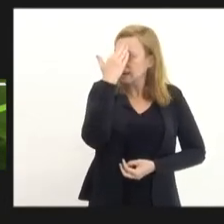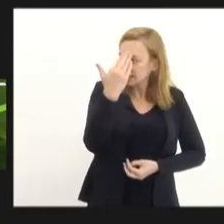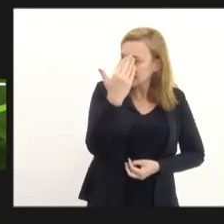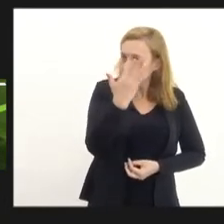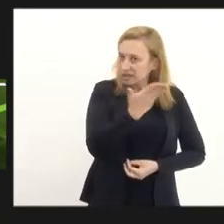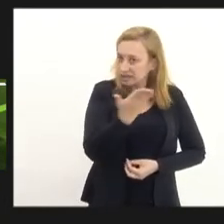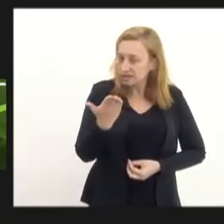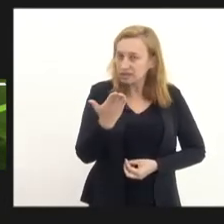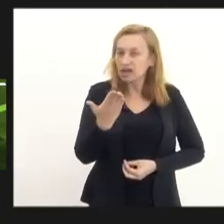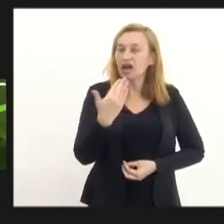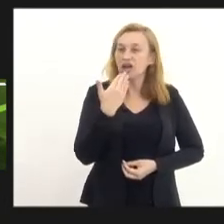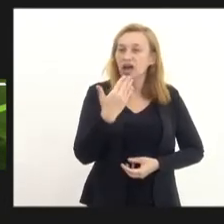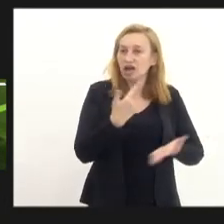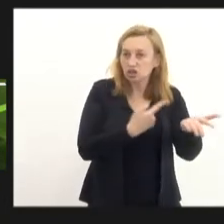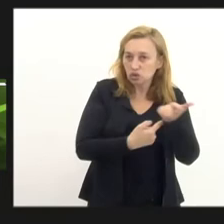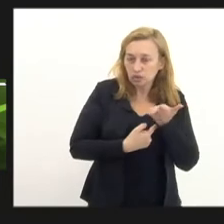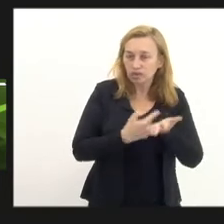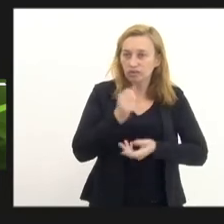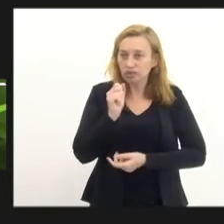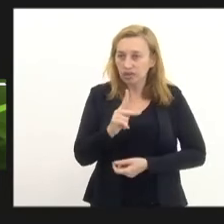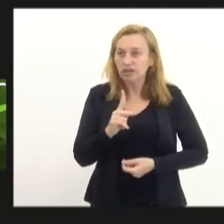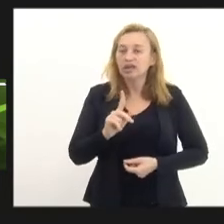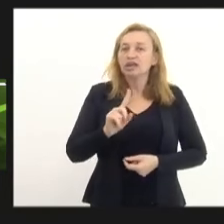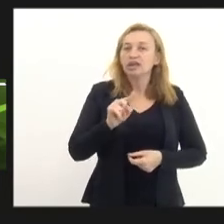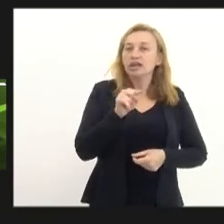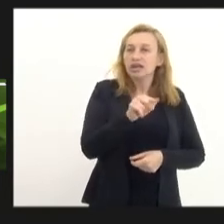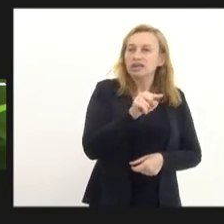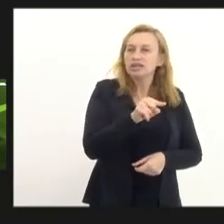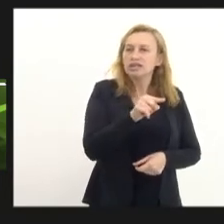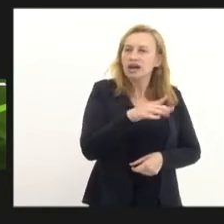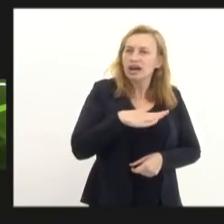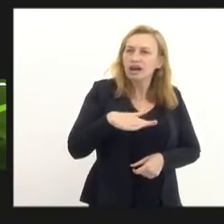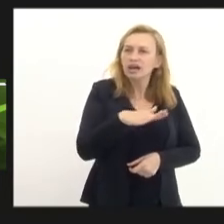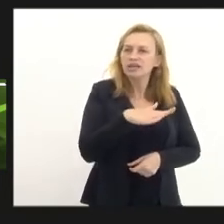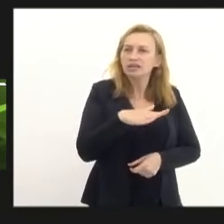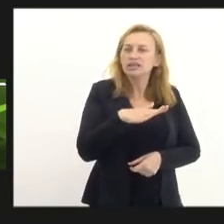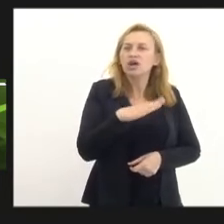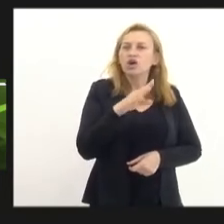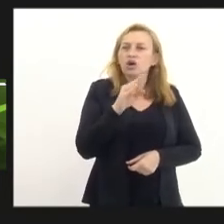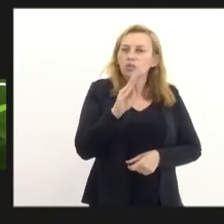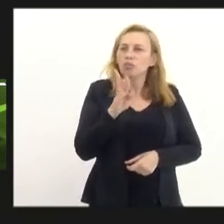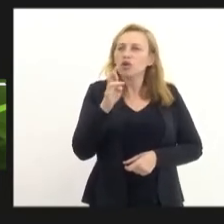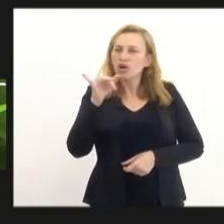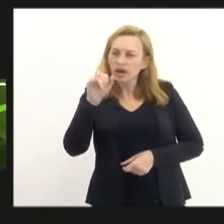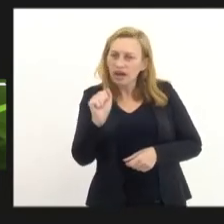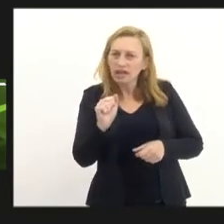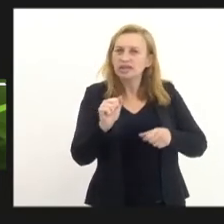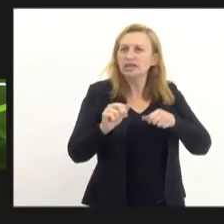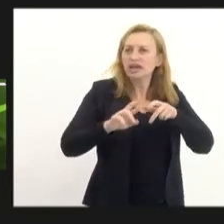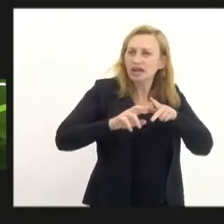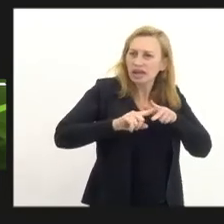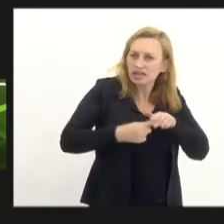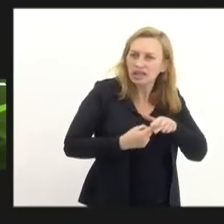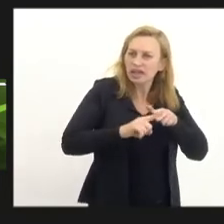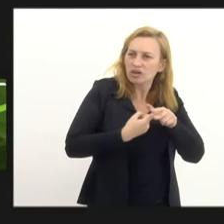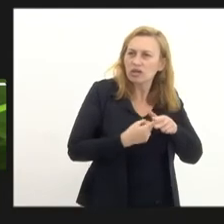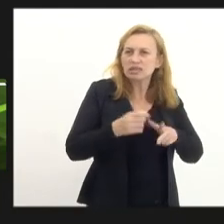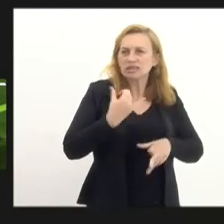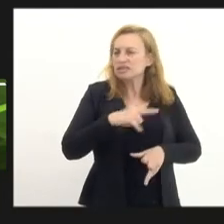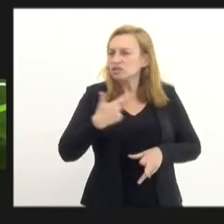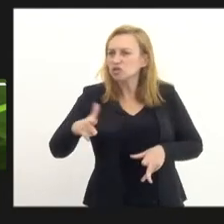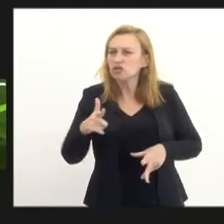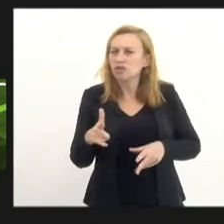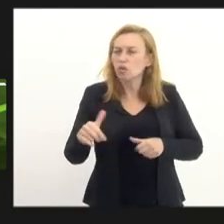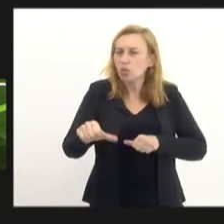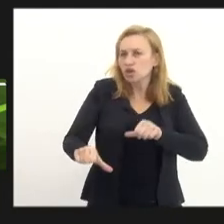agradece aí a contribuição, né? Porque essa parte burocrática, regulatória, né? Se não houver